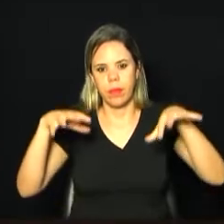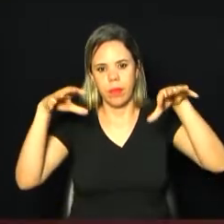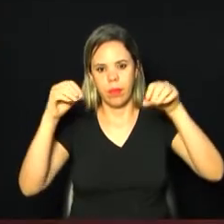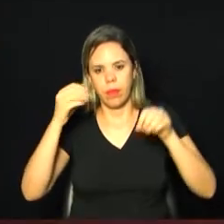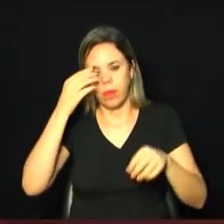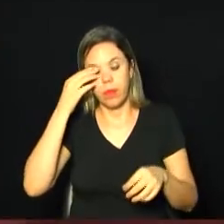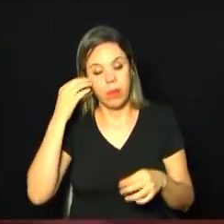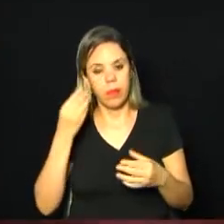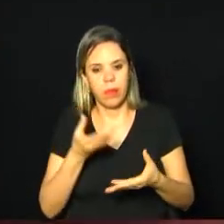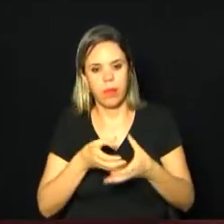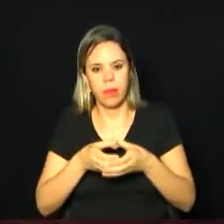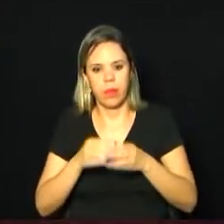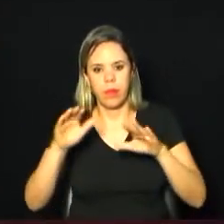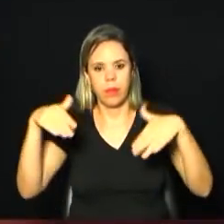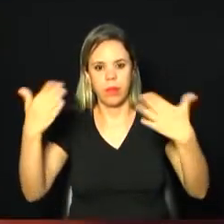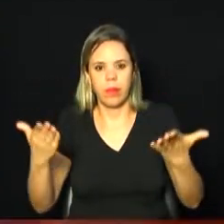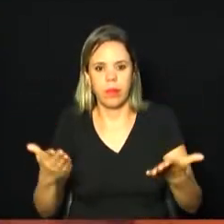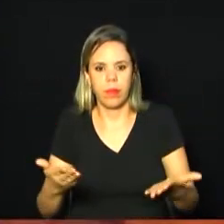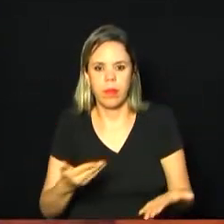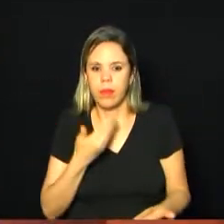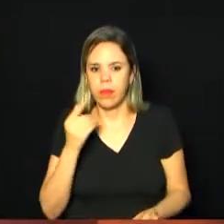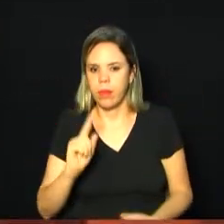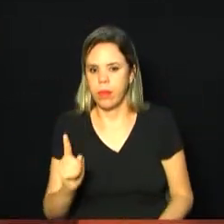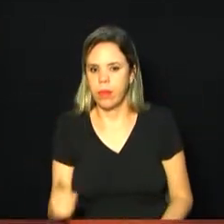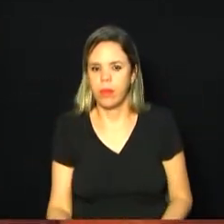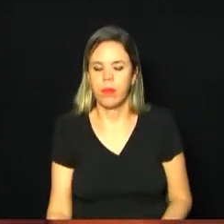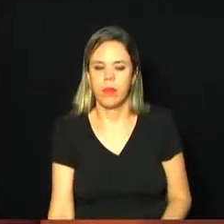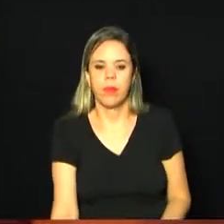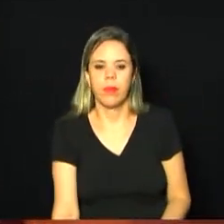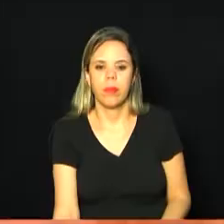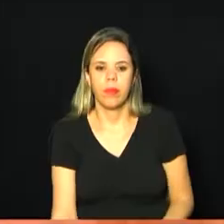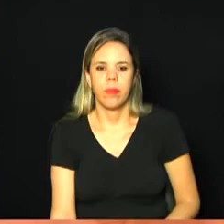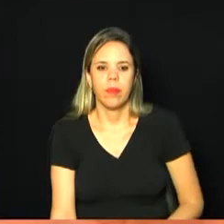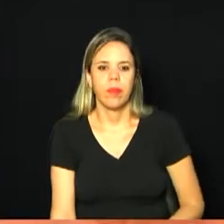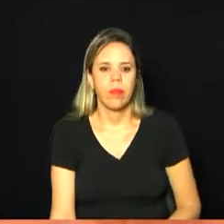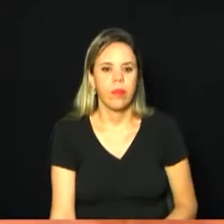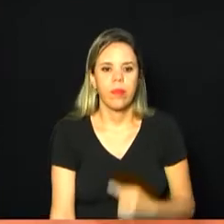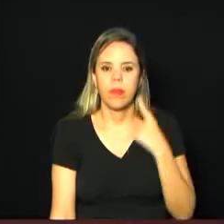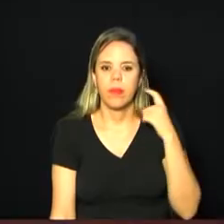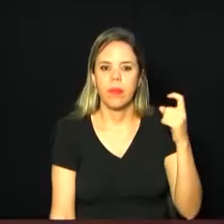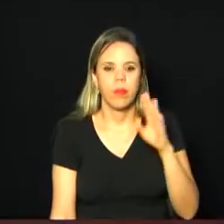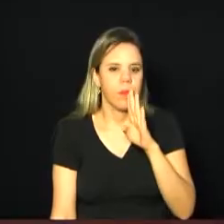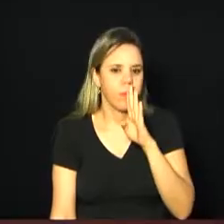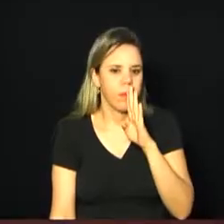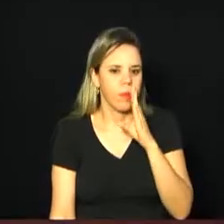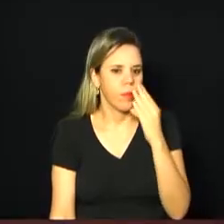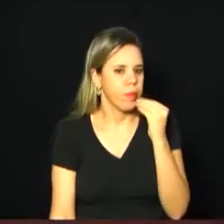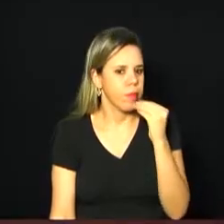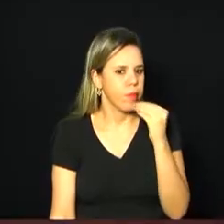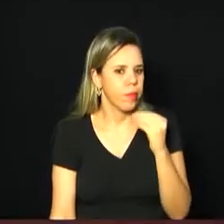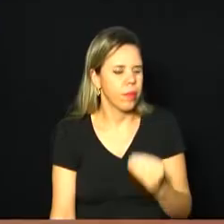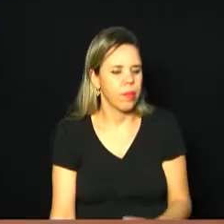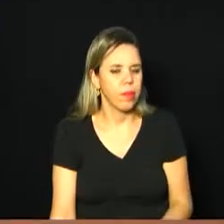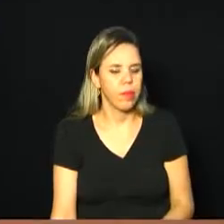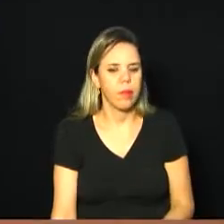e conviver fora dela não vai ser nada fácil som do silêncio é